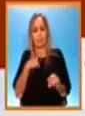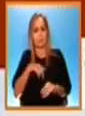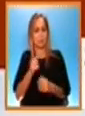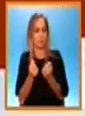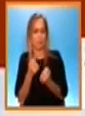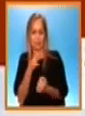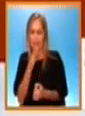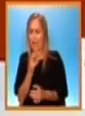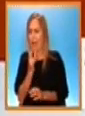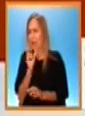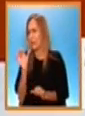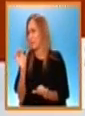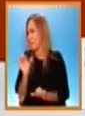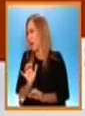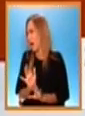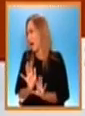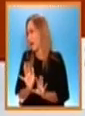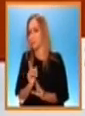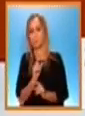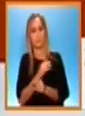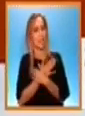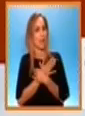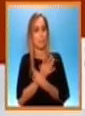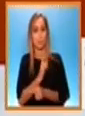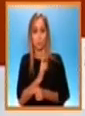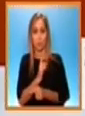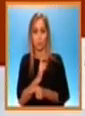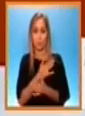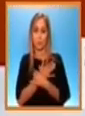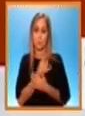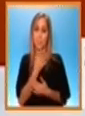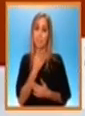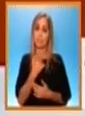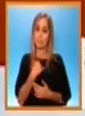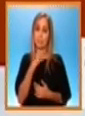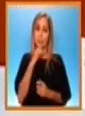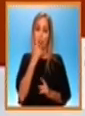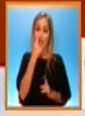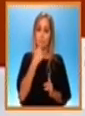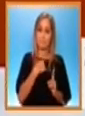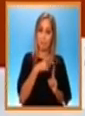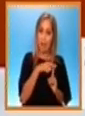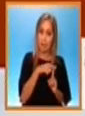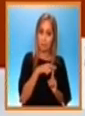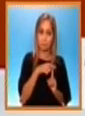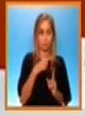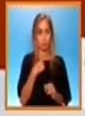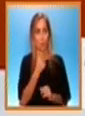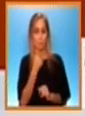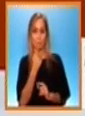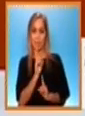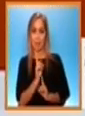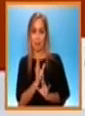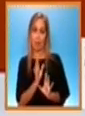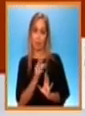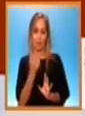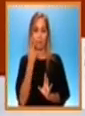dizer, epá, aquilo foi tão mau. E os amigos não. Os amigos dizem-nos onde é que pode haver uma falha, que nós, se calhar, não estejamos a